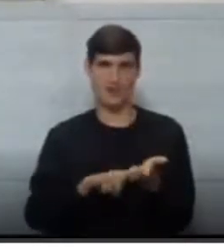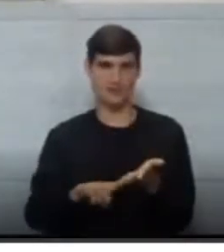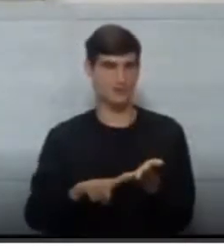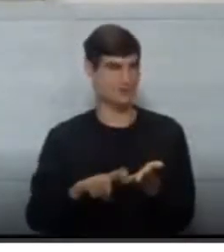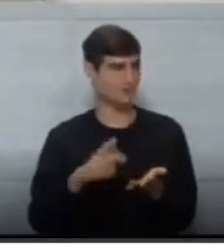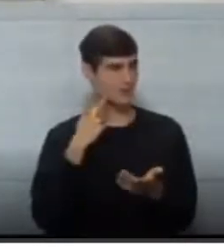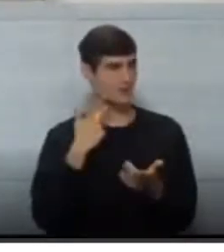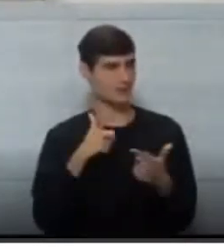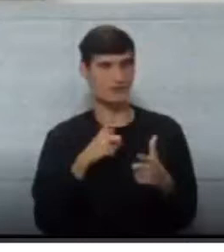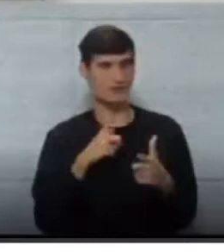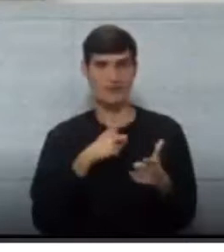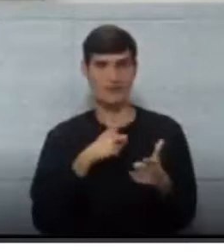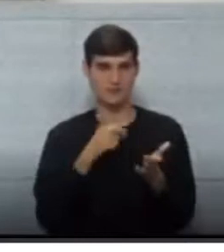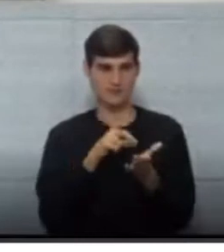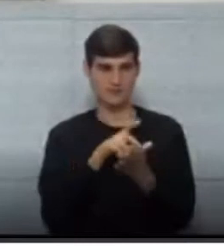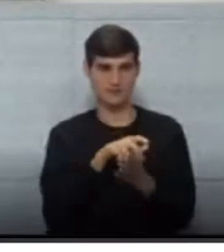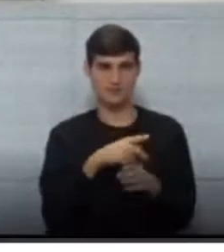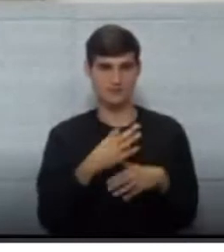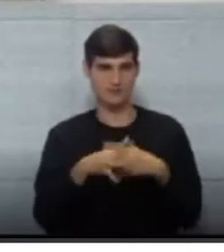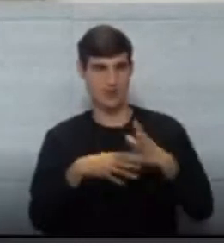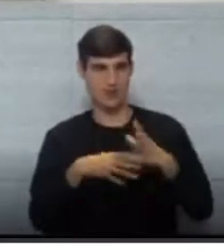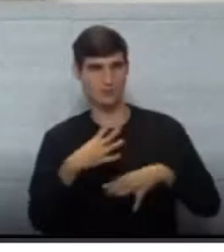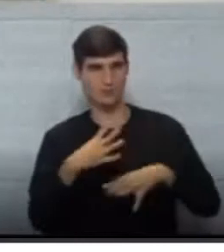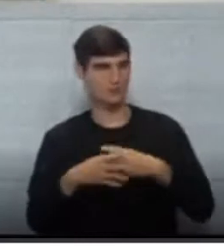alteração no meio de cultura.